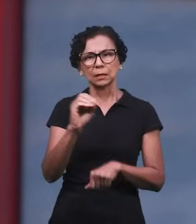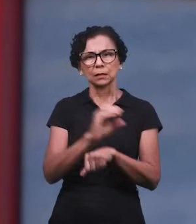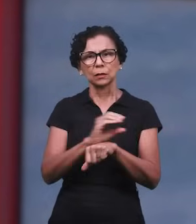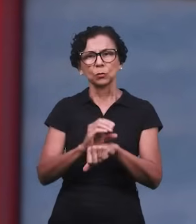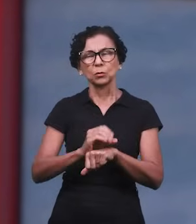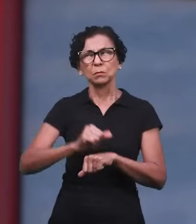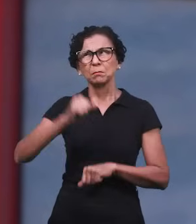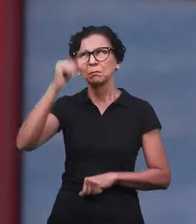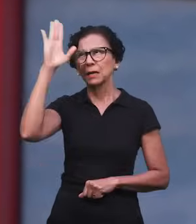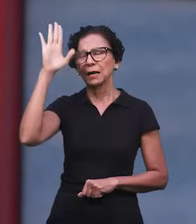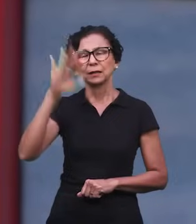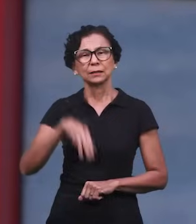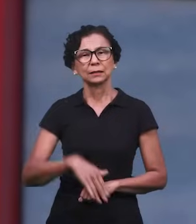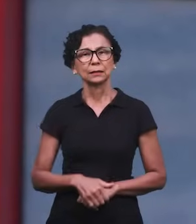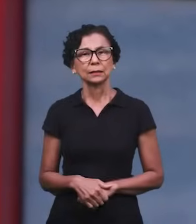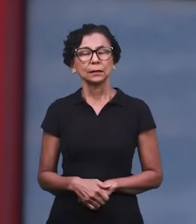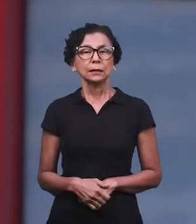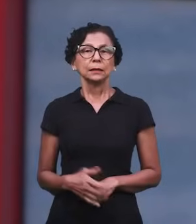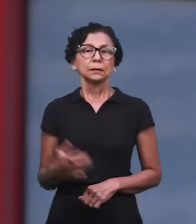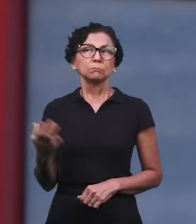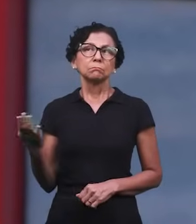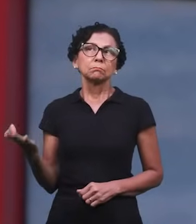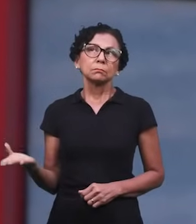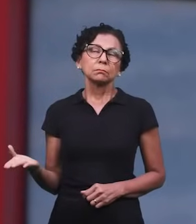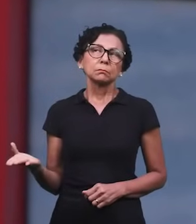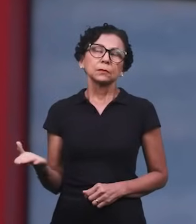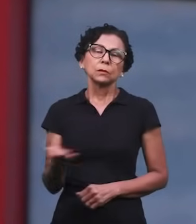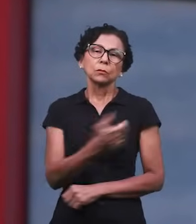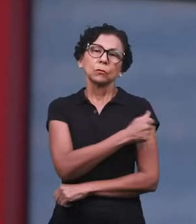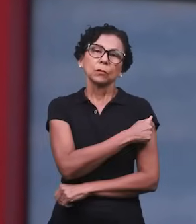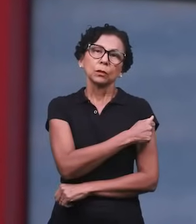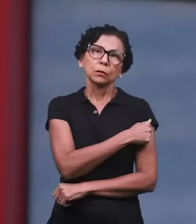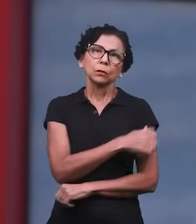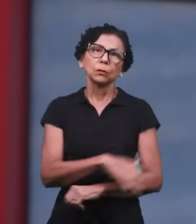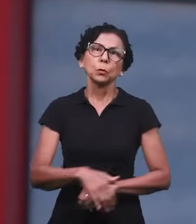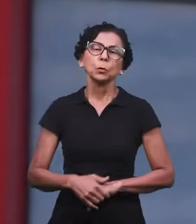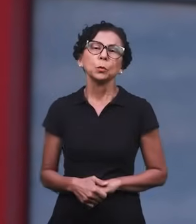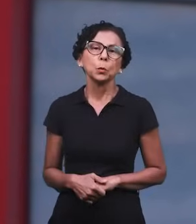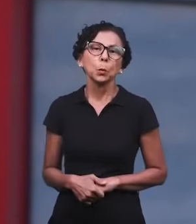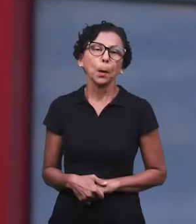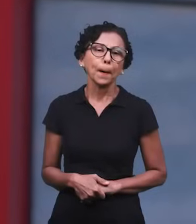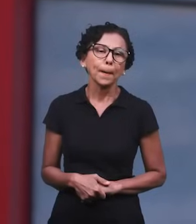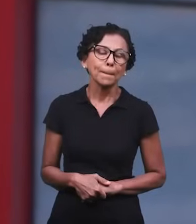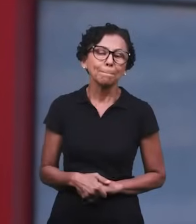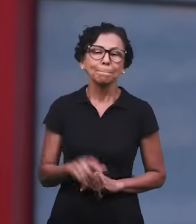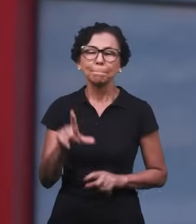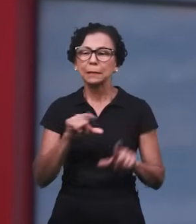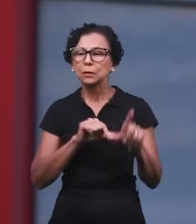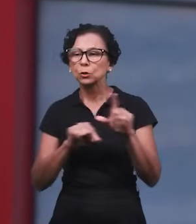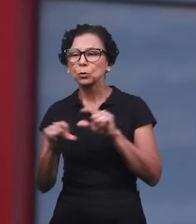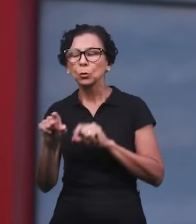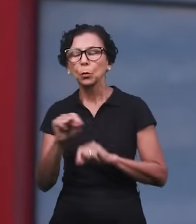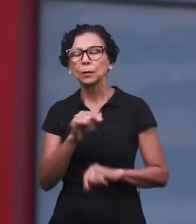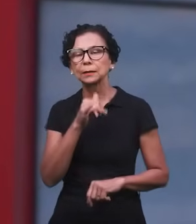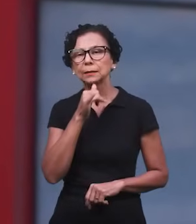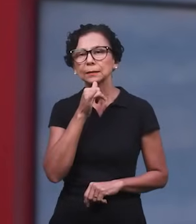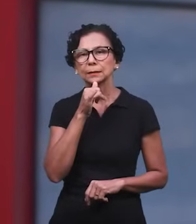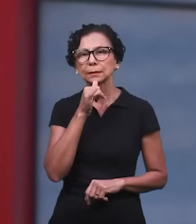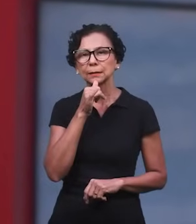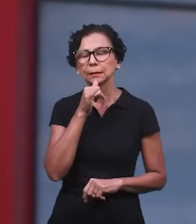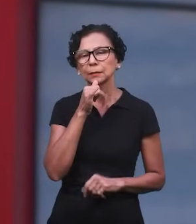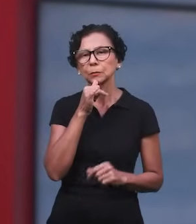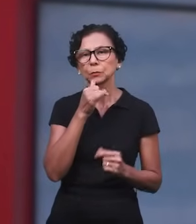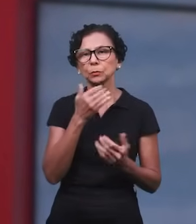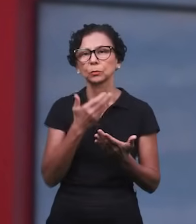seu próprio caminho. Então ele vai estudar, por exemplo, um curso como Direito, ele, já que está dentro da universidade,